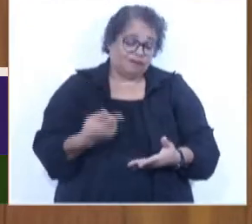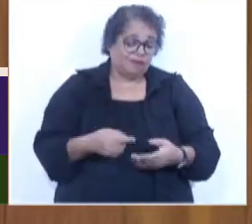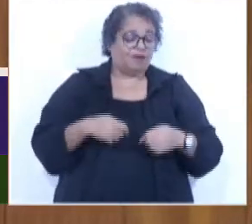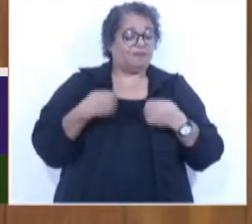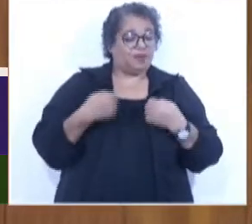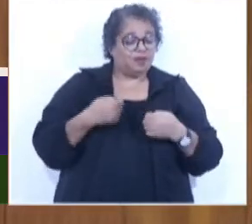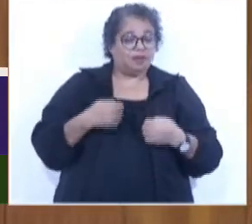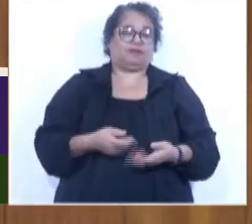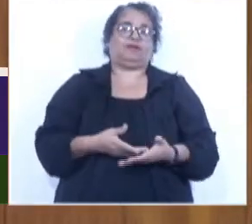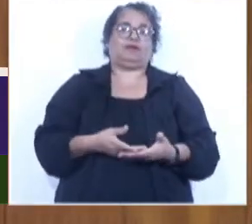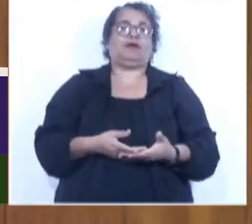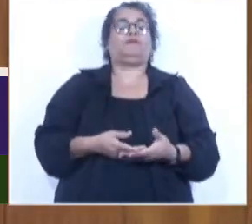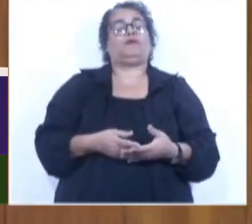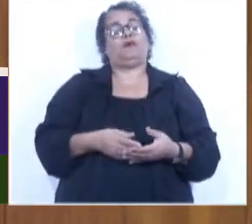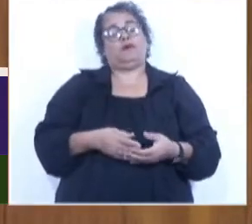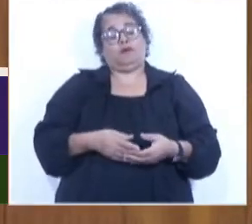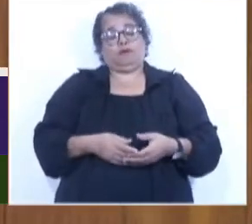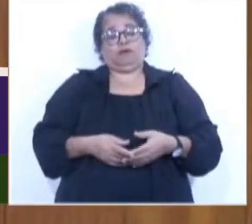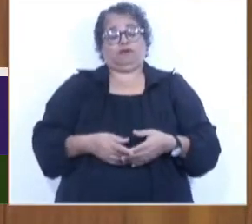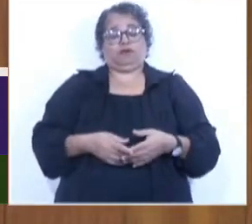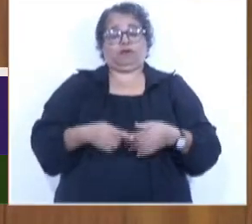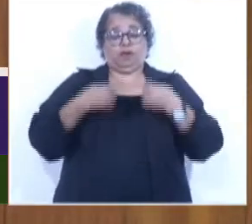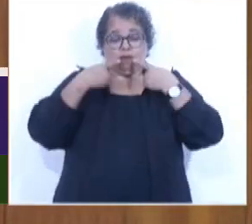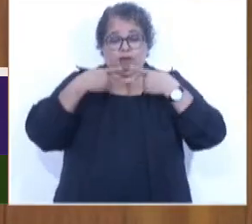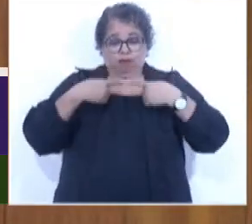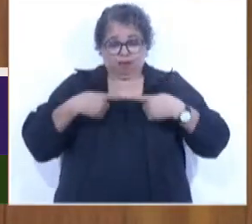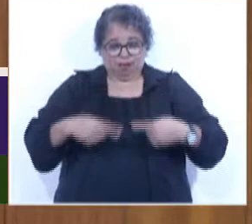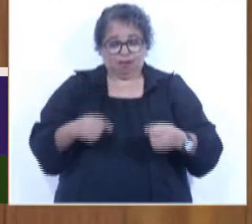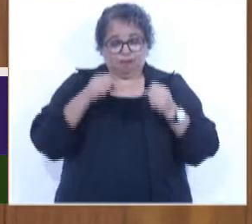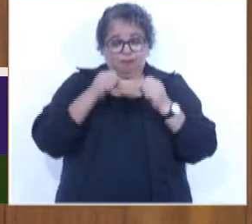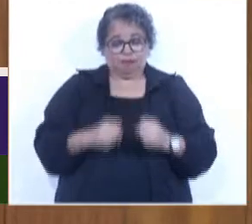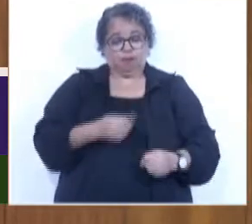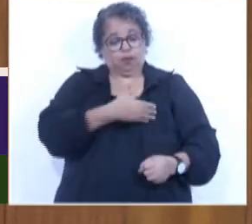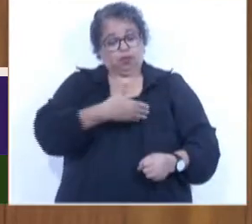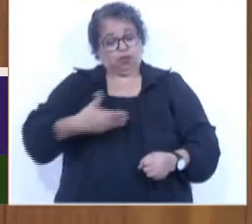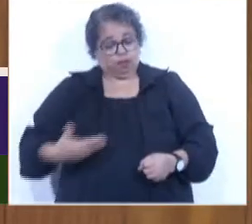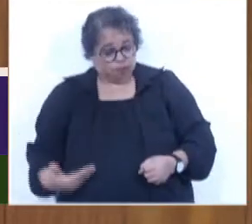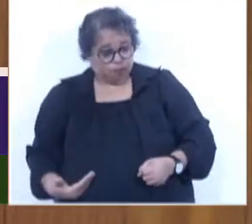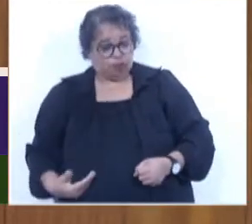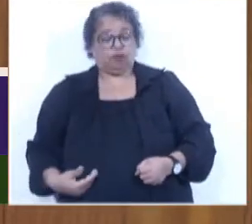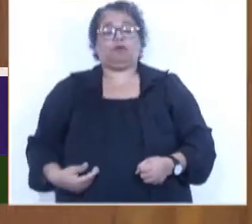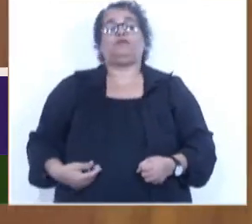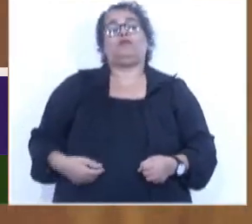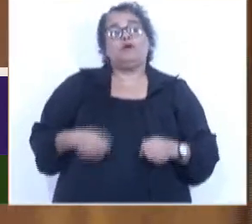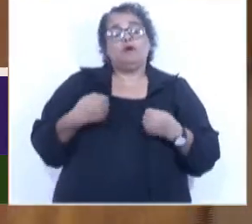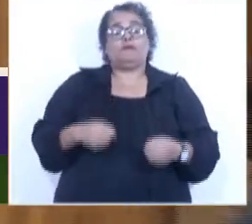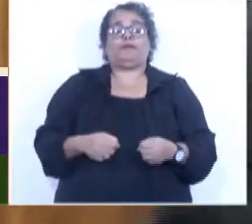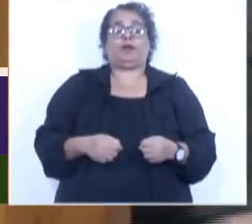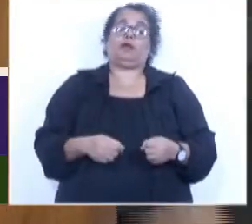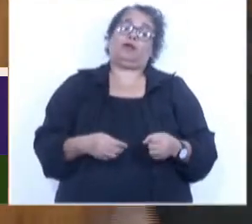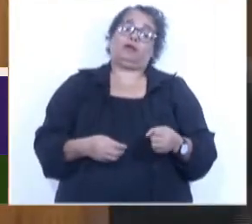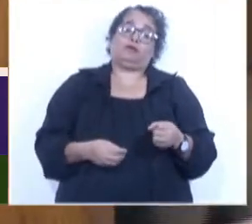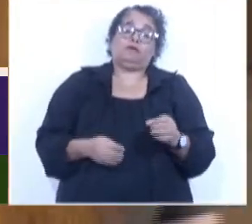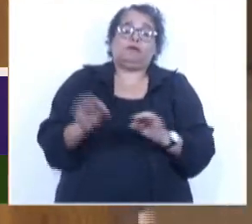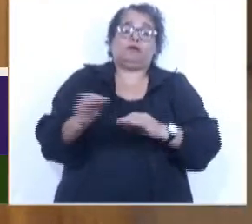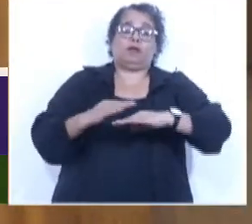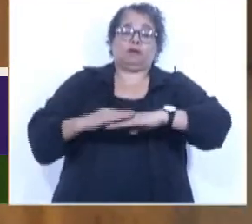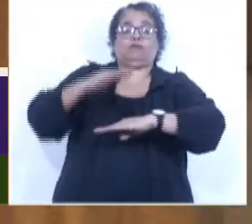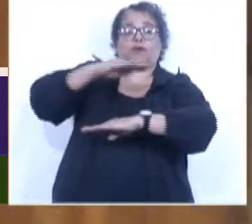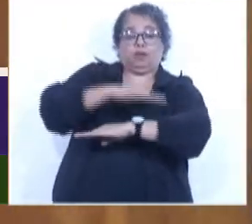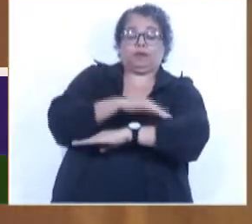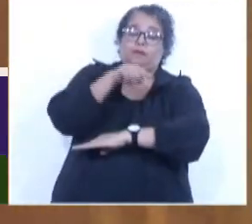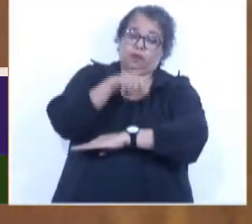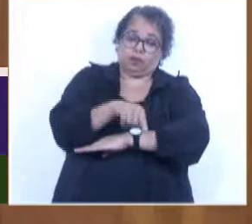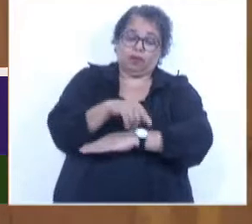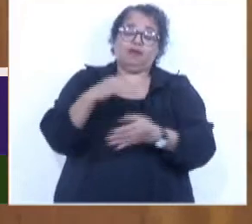a recorrer ao poder público e pedir as intervenções necessárias então senhor presidente ali ali o senhor